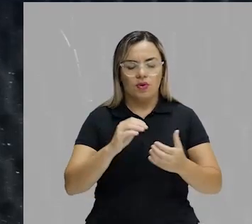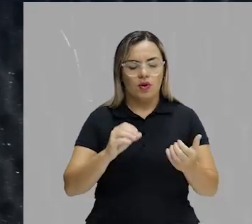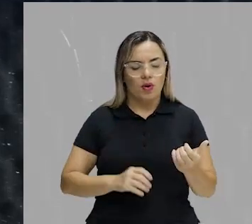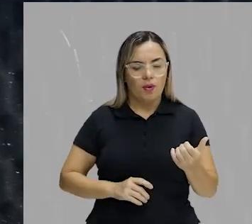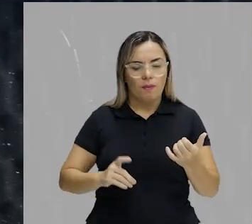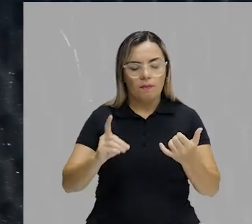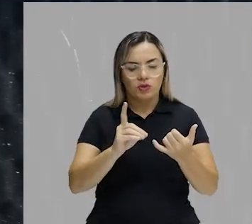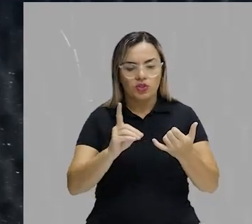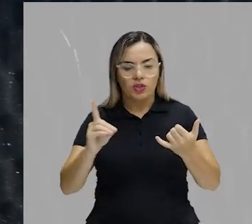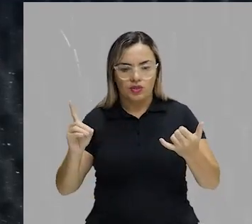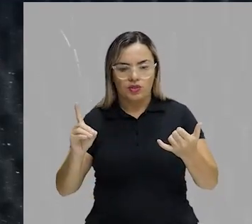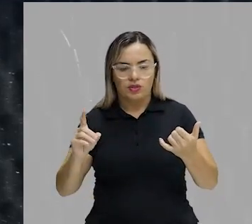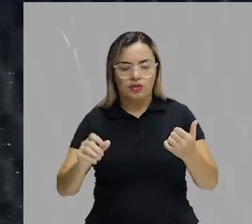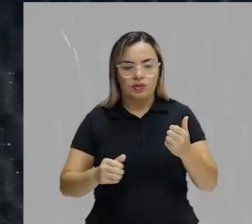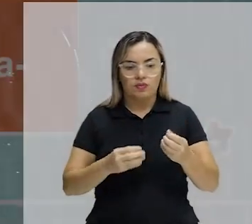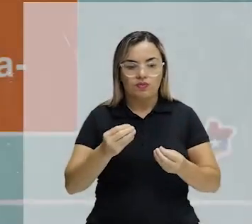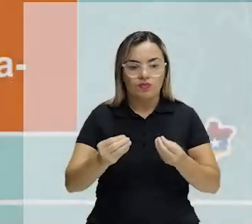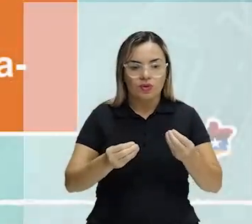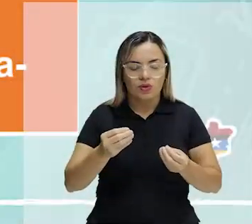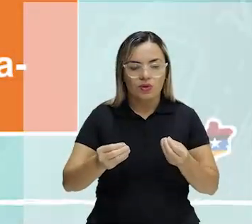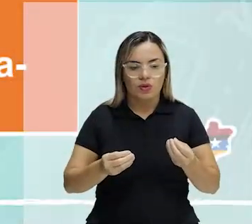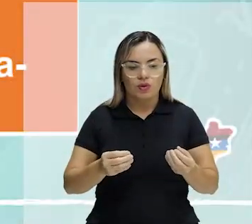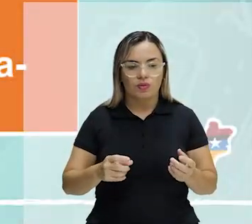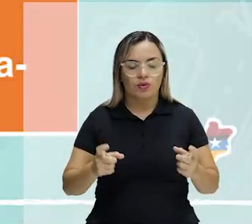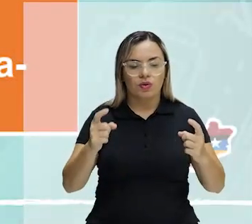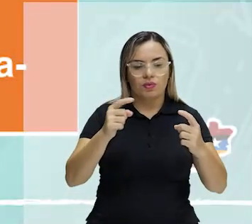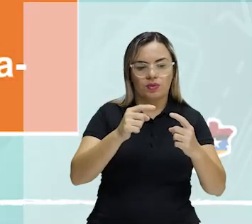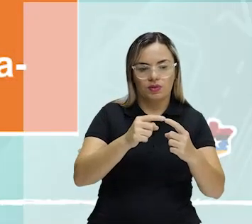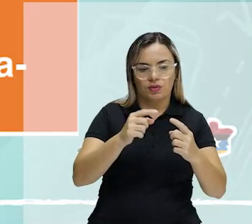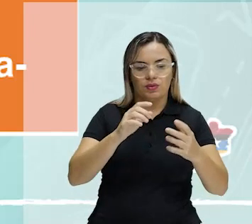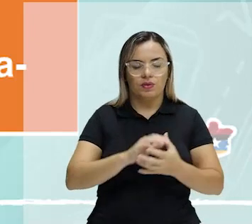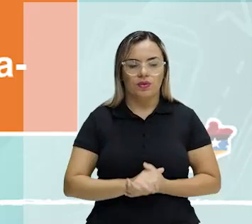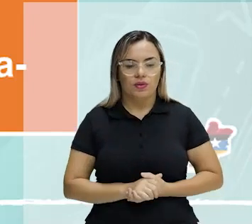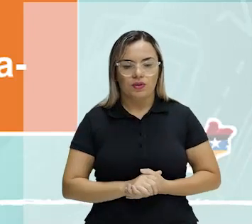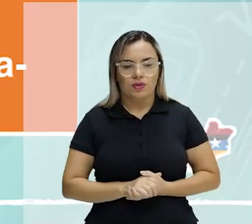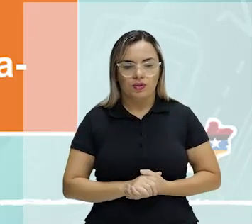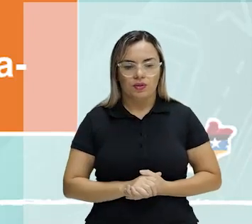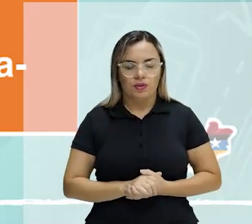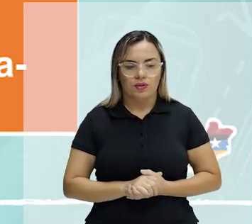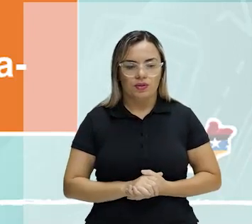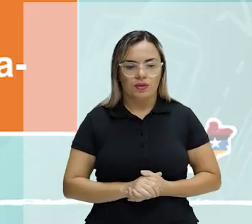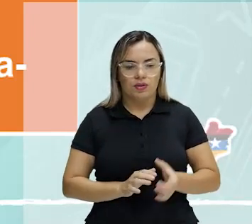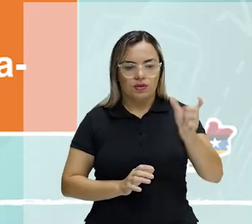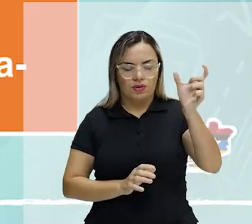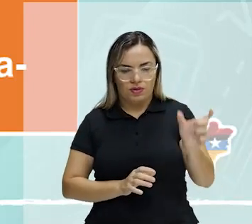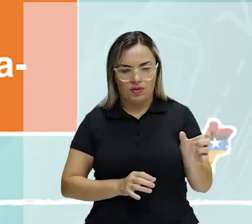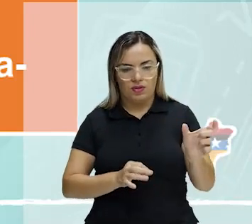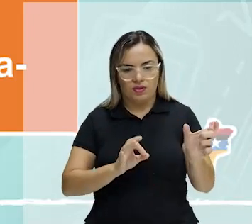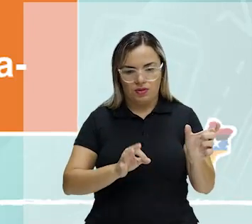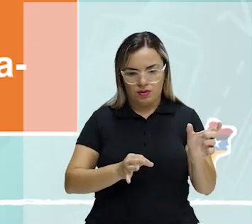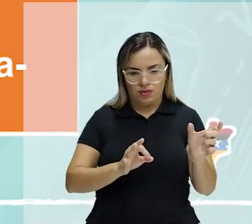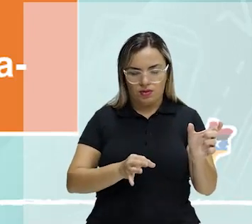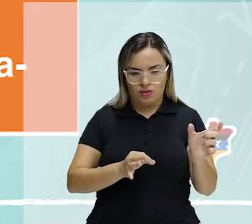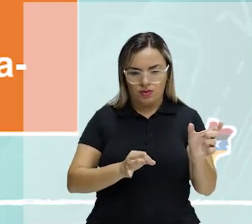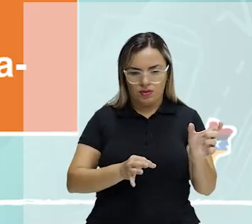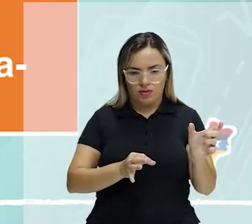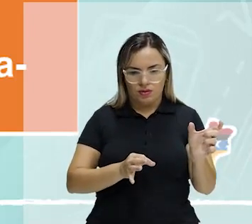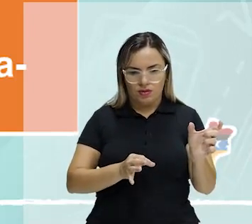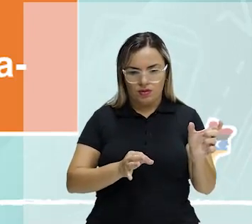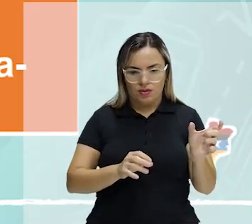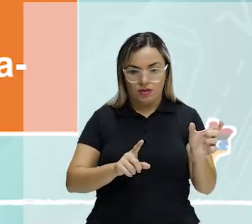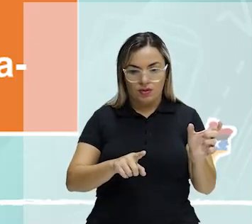de objeto direto. Outro exemplo, ó. Ele confirmou que estava em casa. Falta o quê?